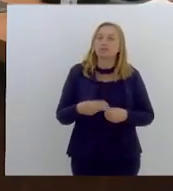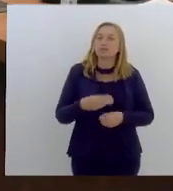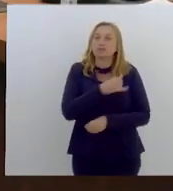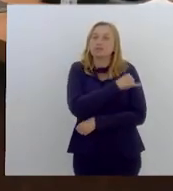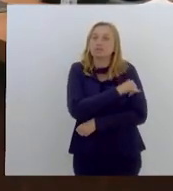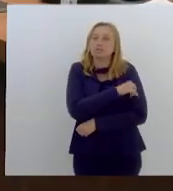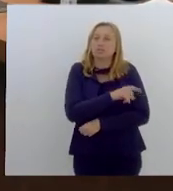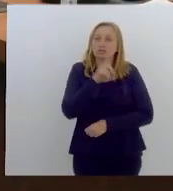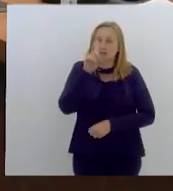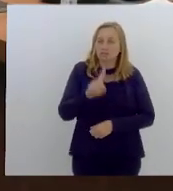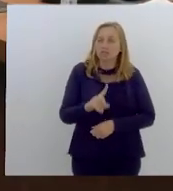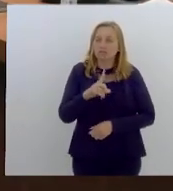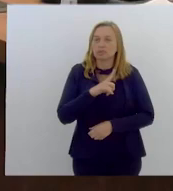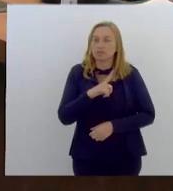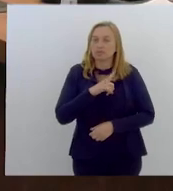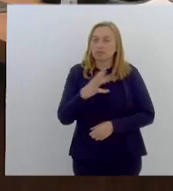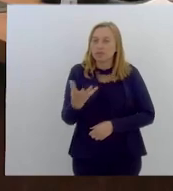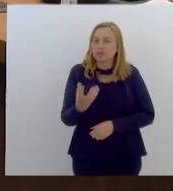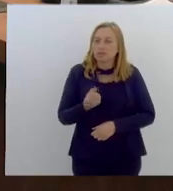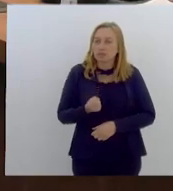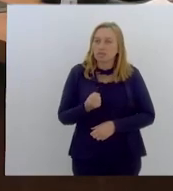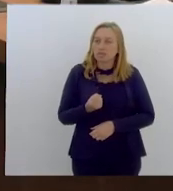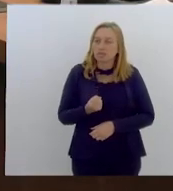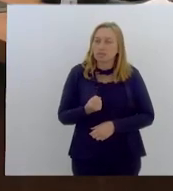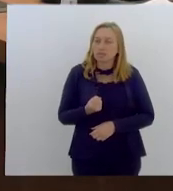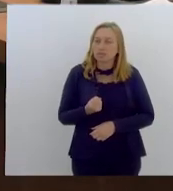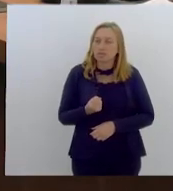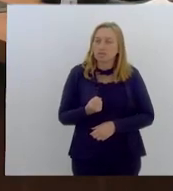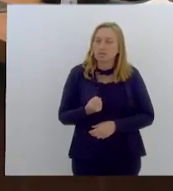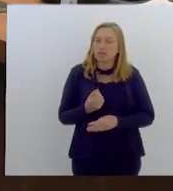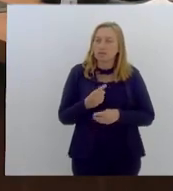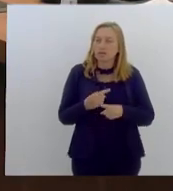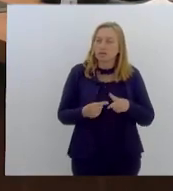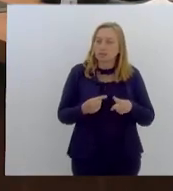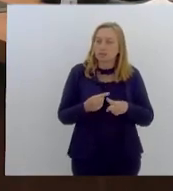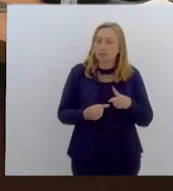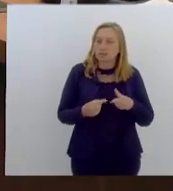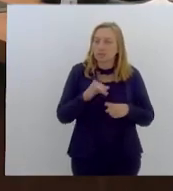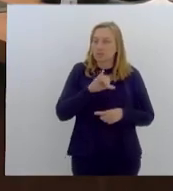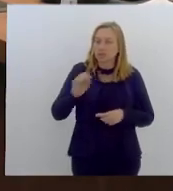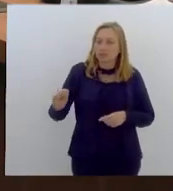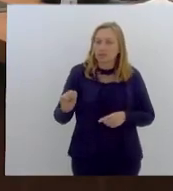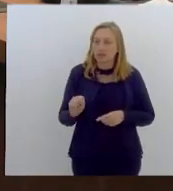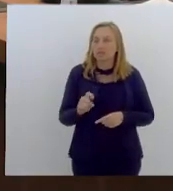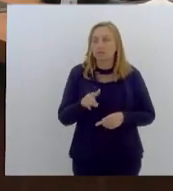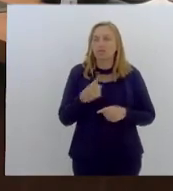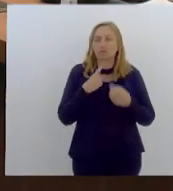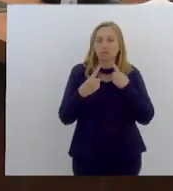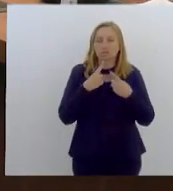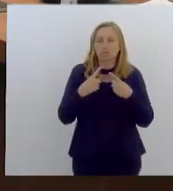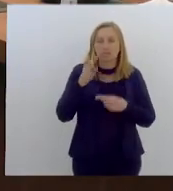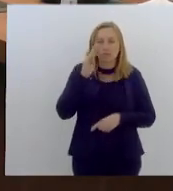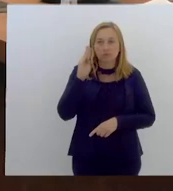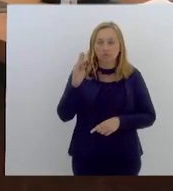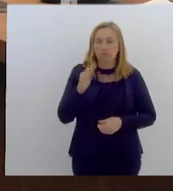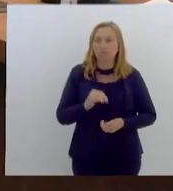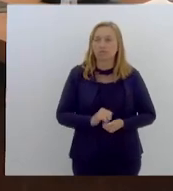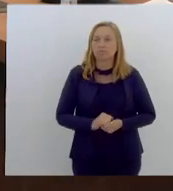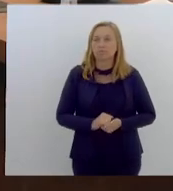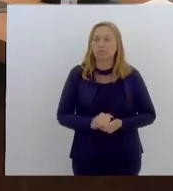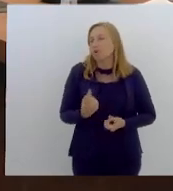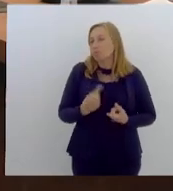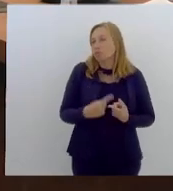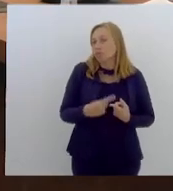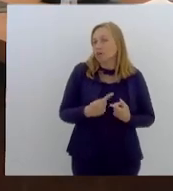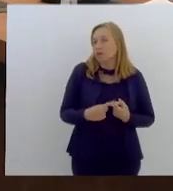Janeiro tem direito a receber a quarta parte dele do ICMS. Esse é o debate fundamental, porque